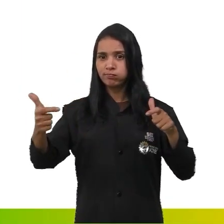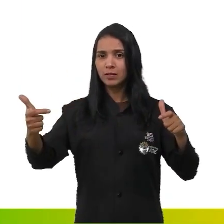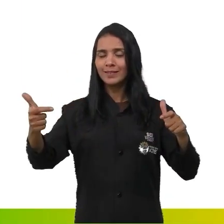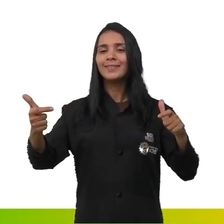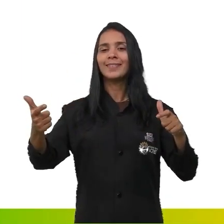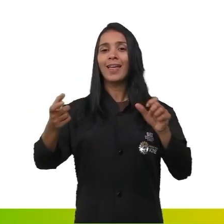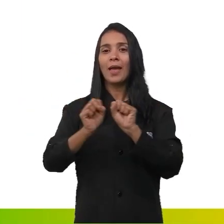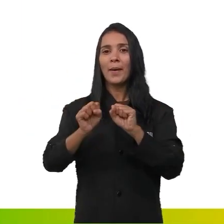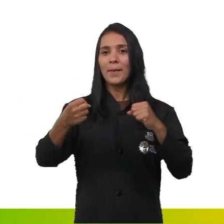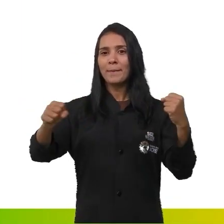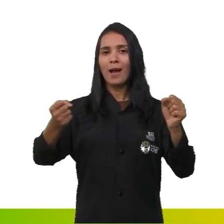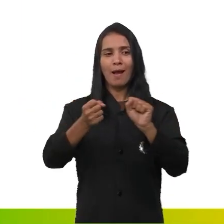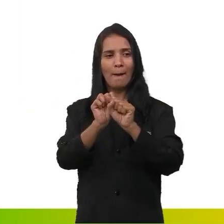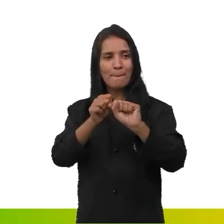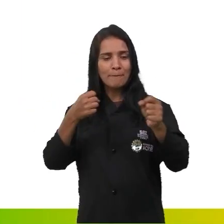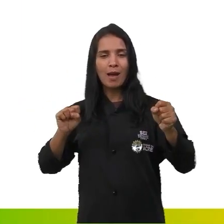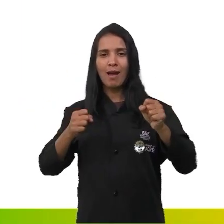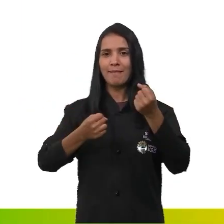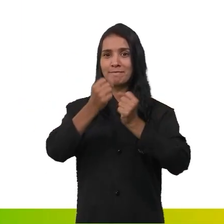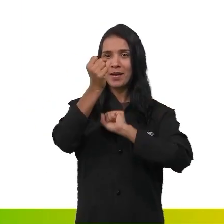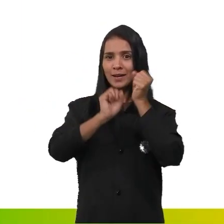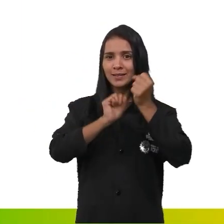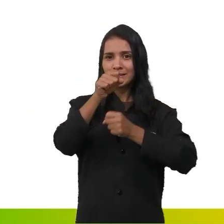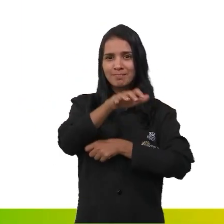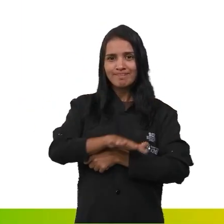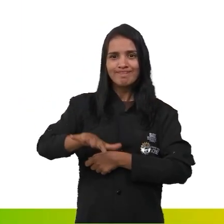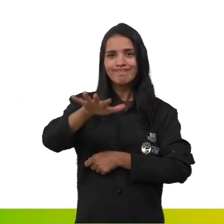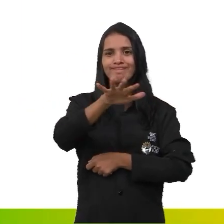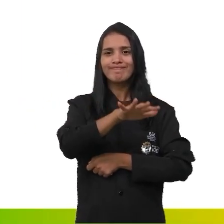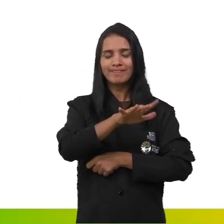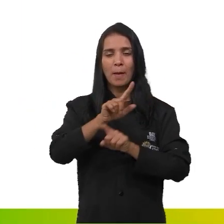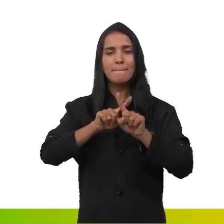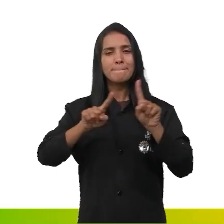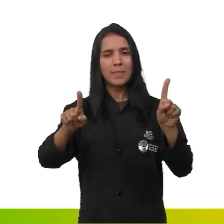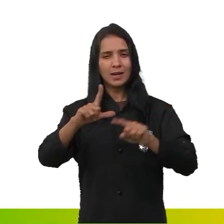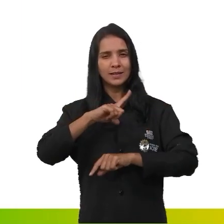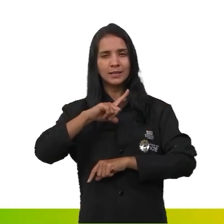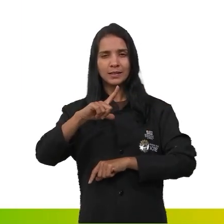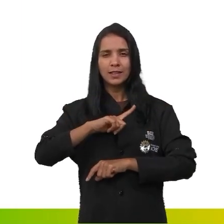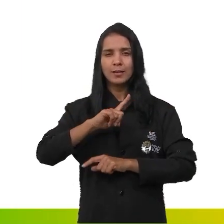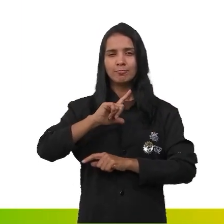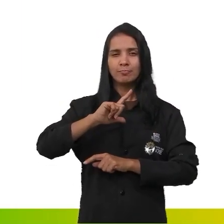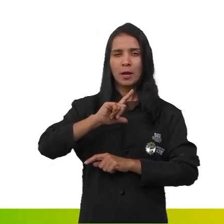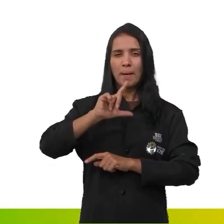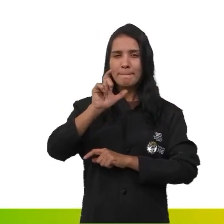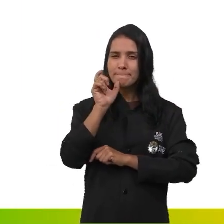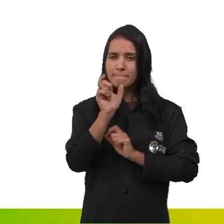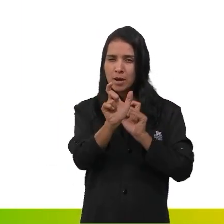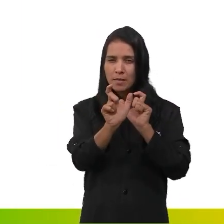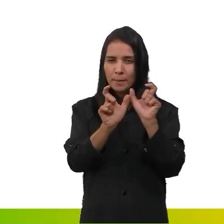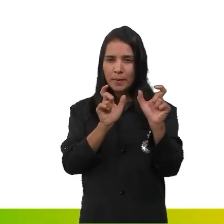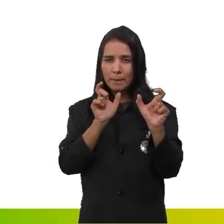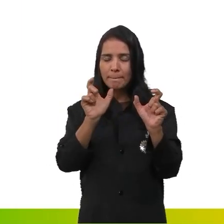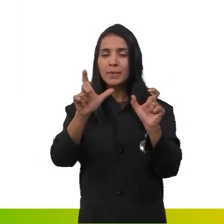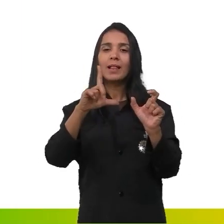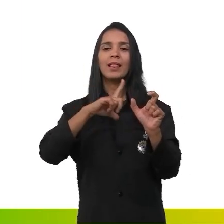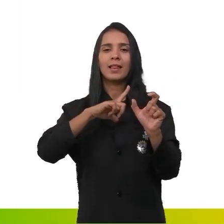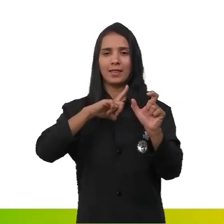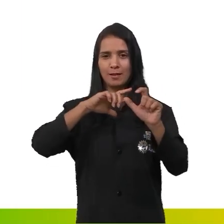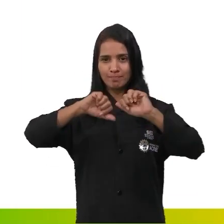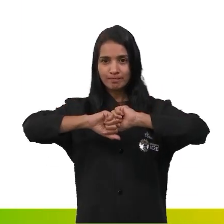crescimento, industrialização dos grandes centros. E nós temos palavras-chave dentro da nossa questão